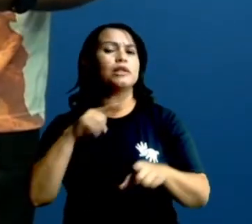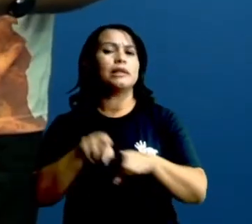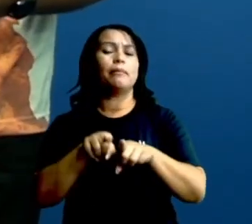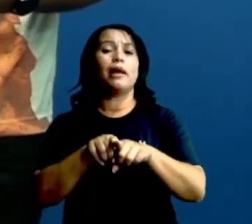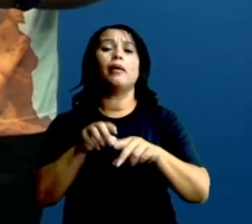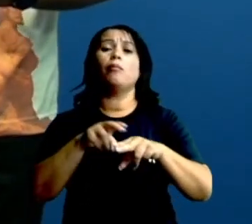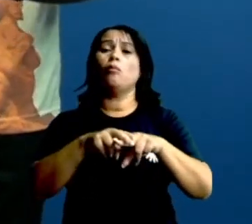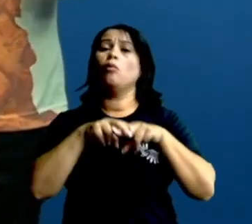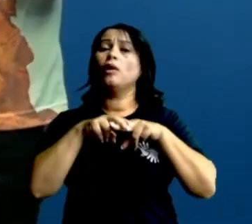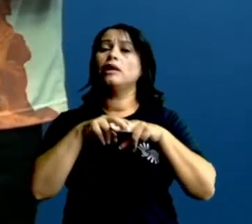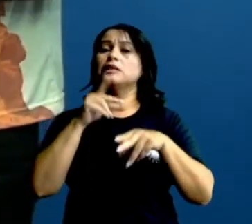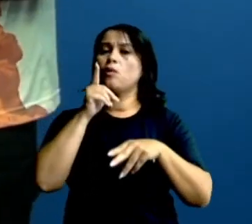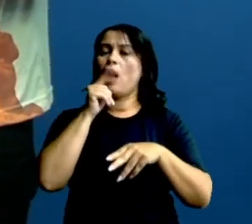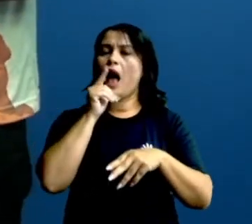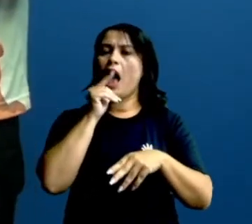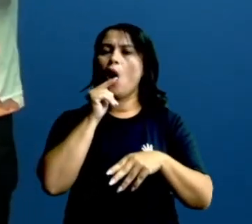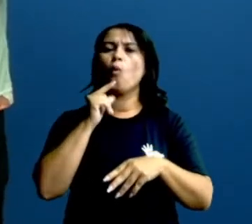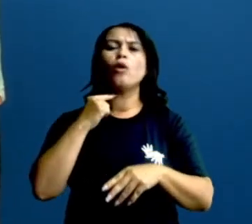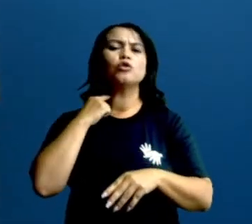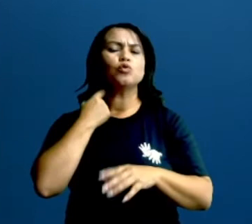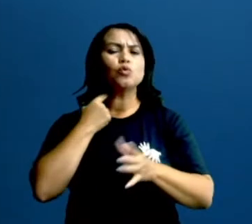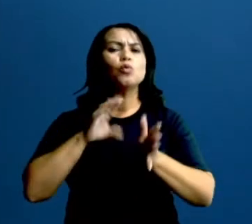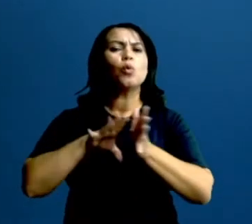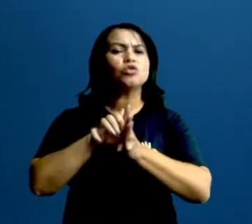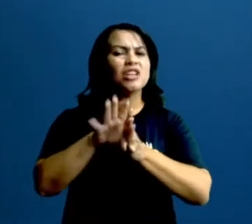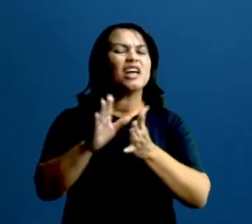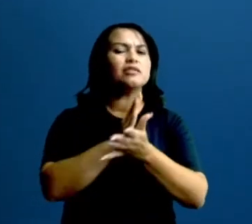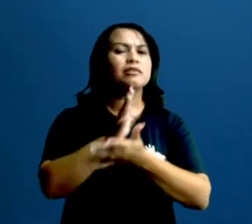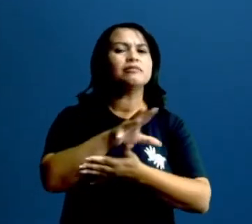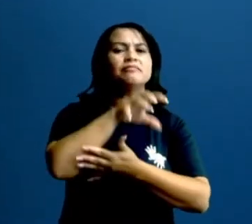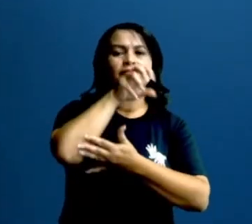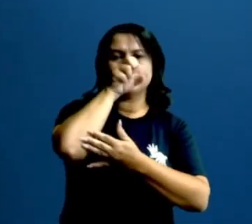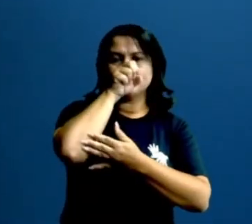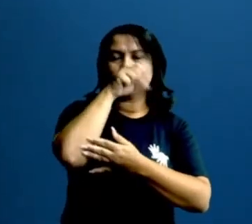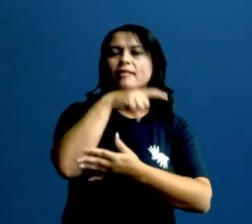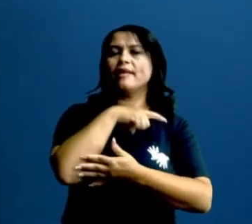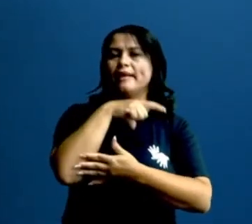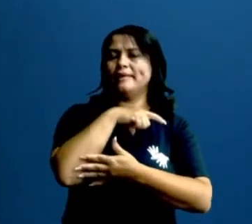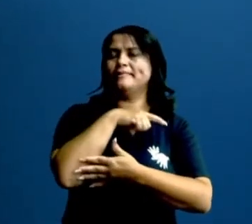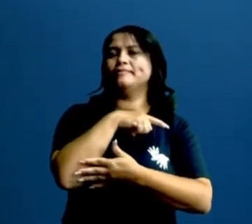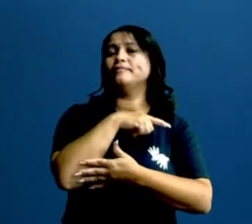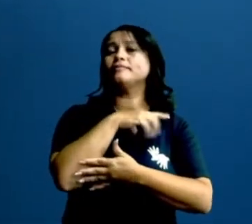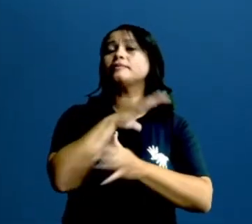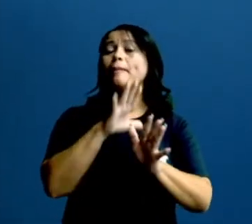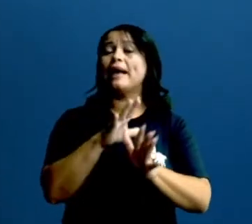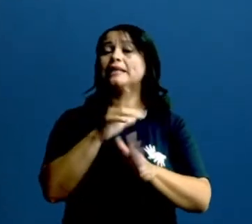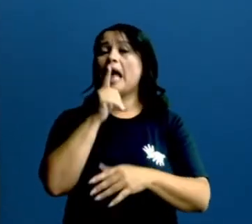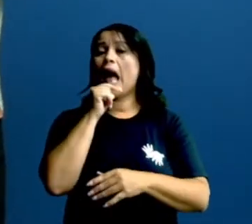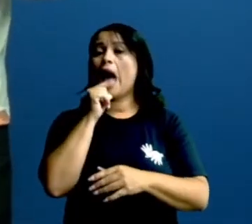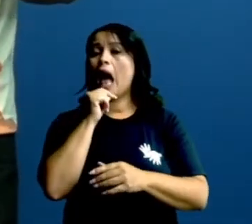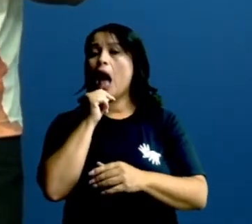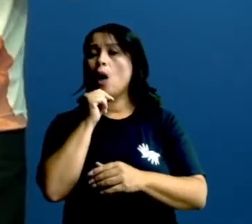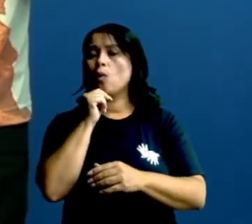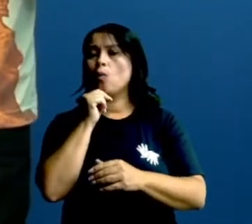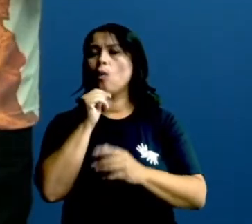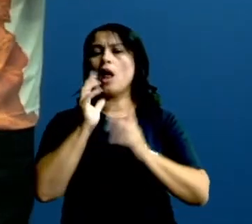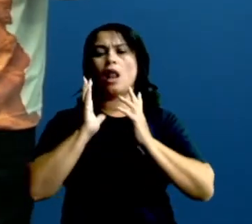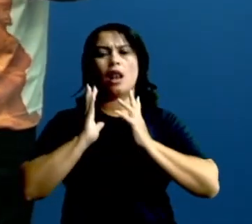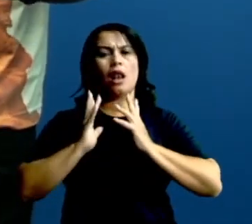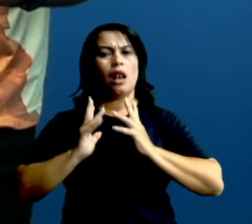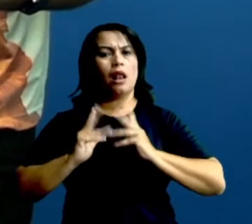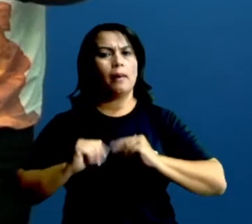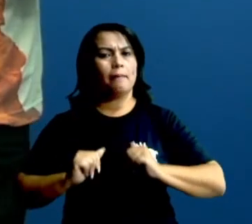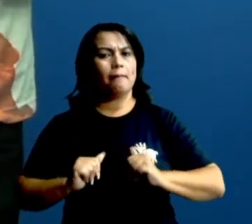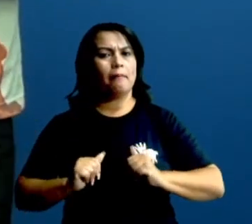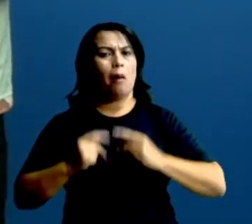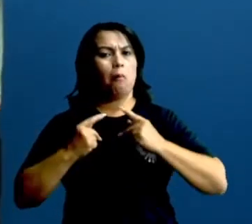Portanto, a água contaminada pode vir a ter cheiro, pode vir a ter odor, mas a água no seu estado puro,